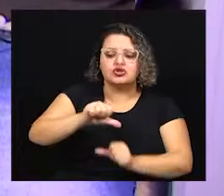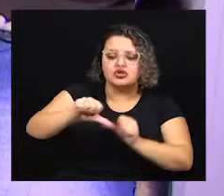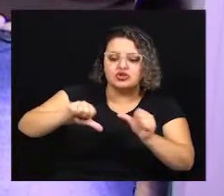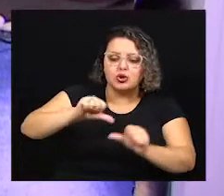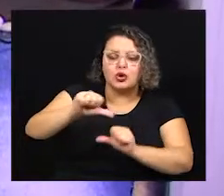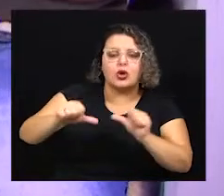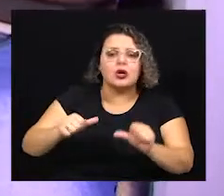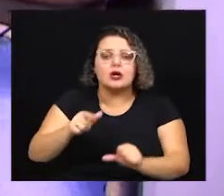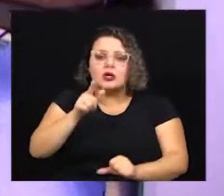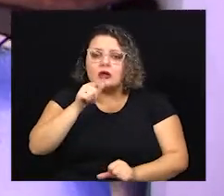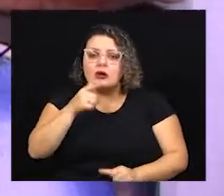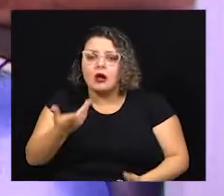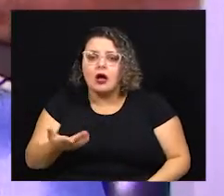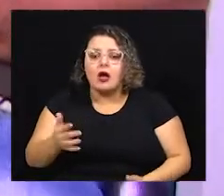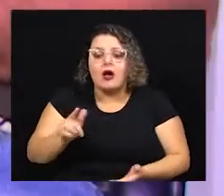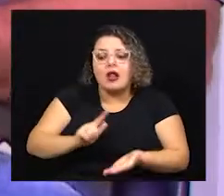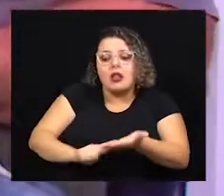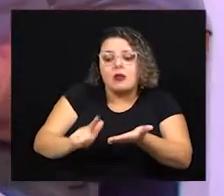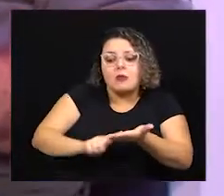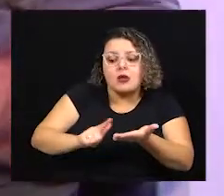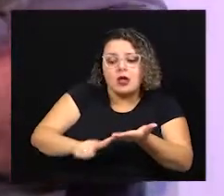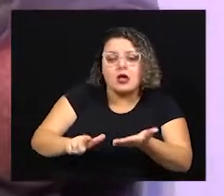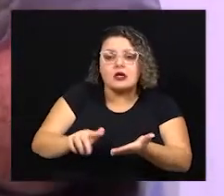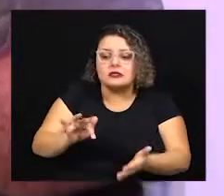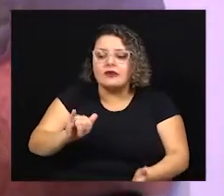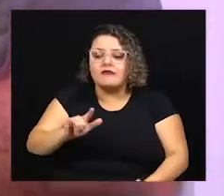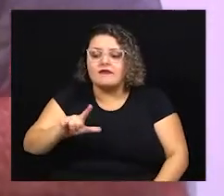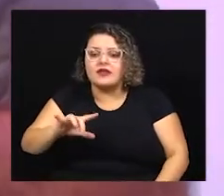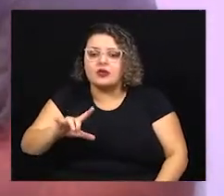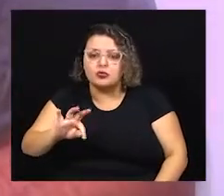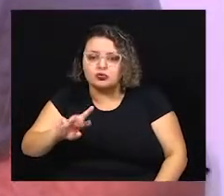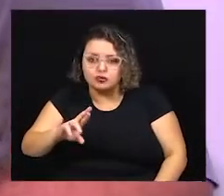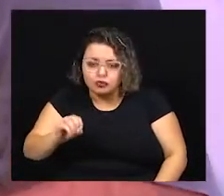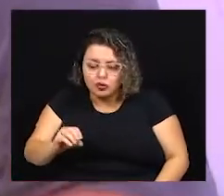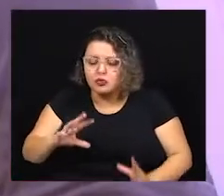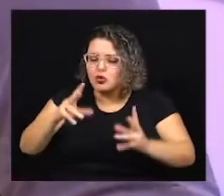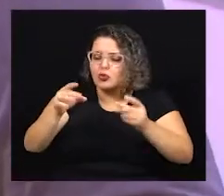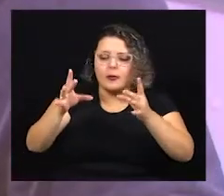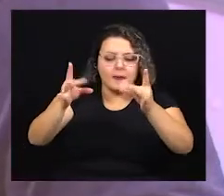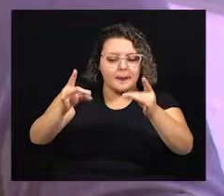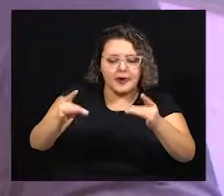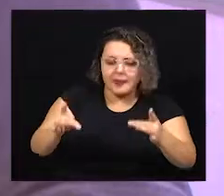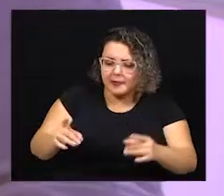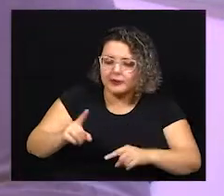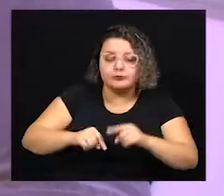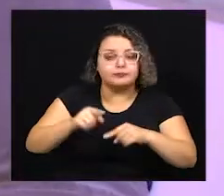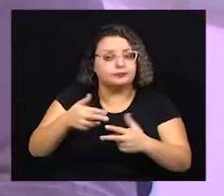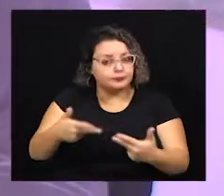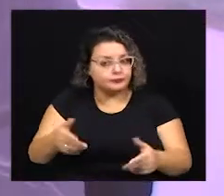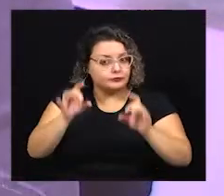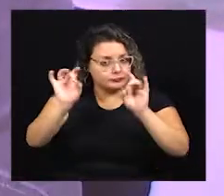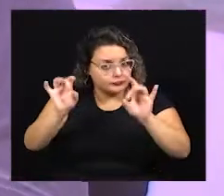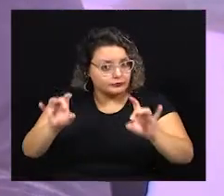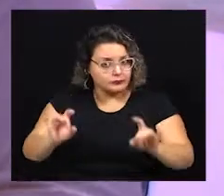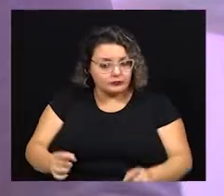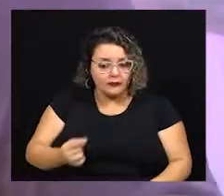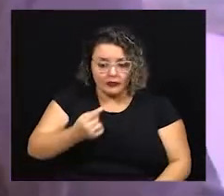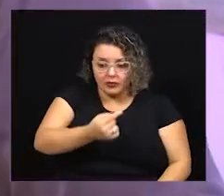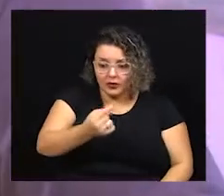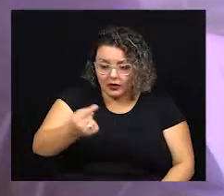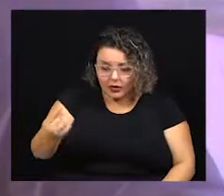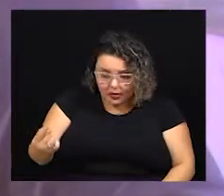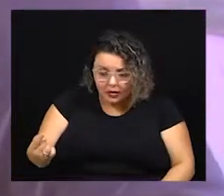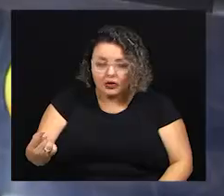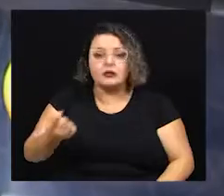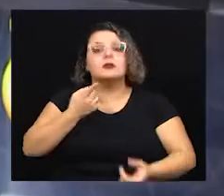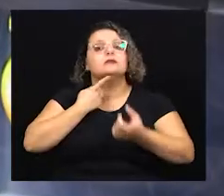filtro para o aquário, todo um conjunto de equipamento específico a cada